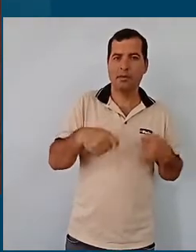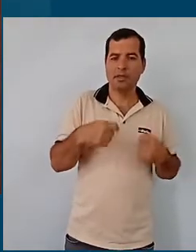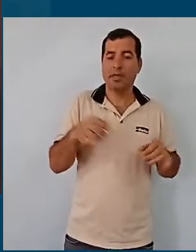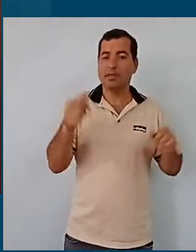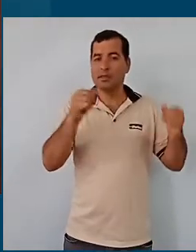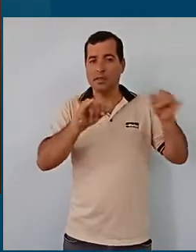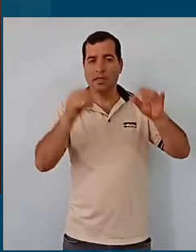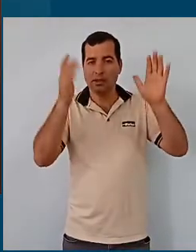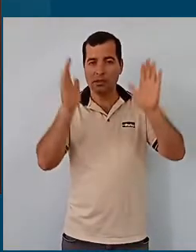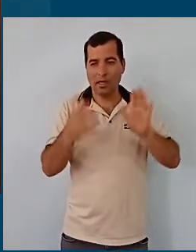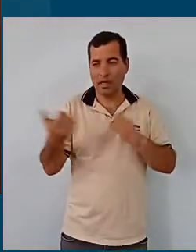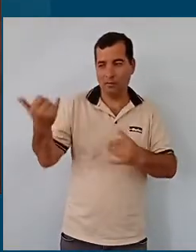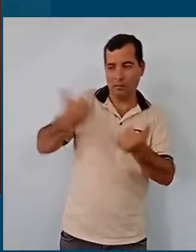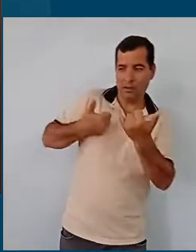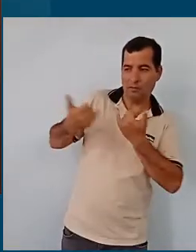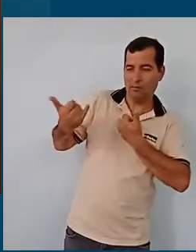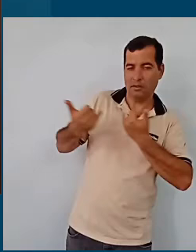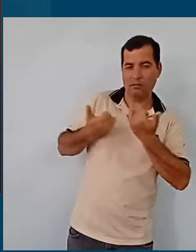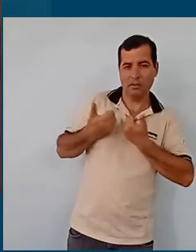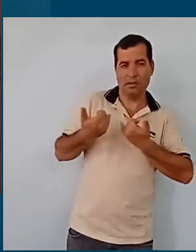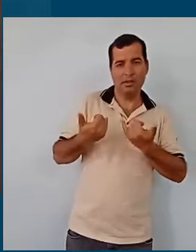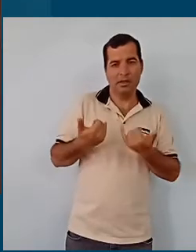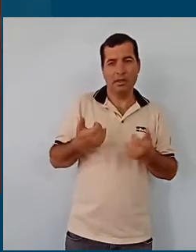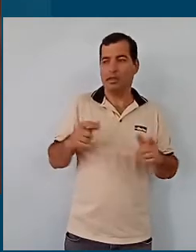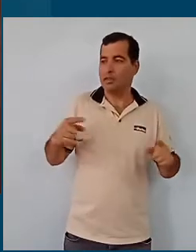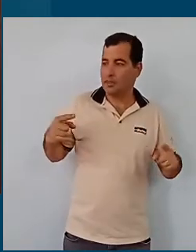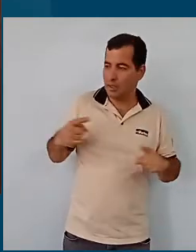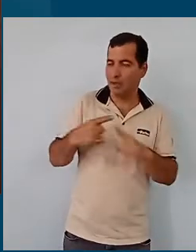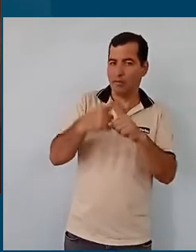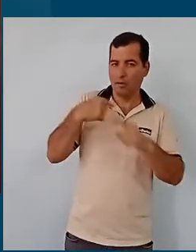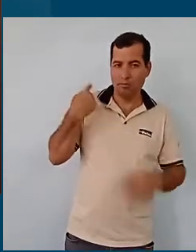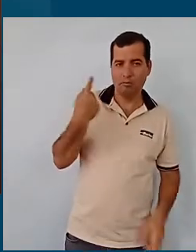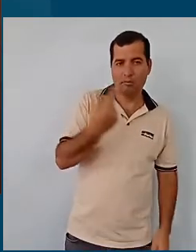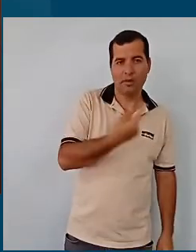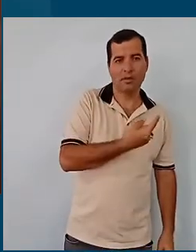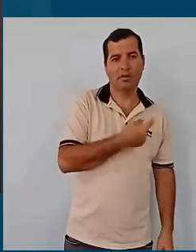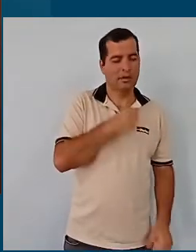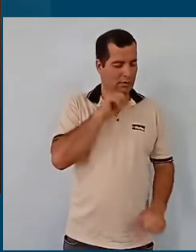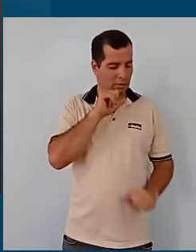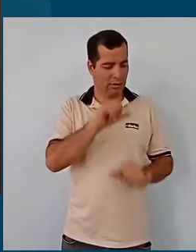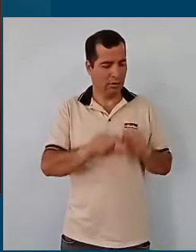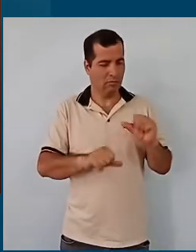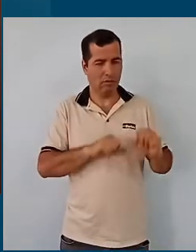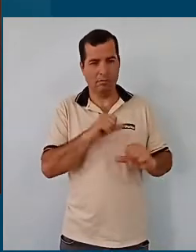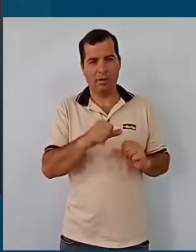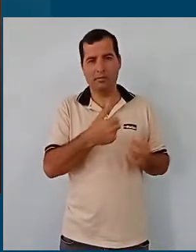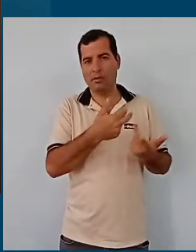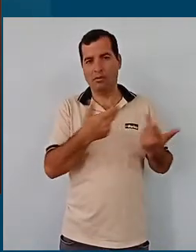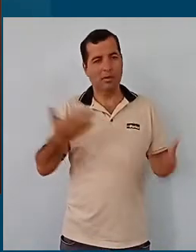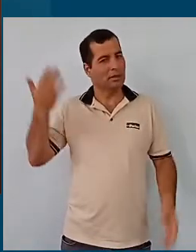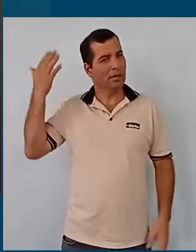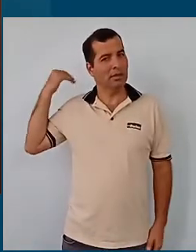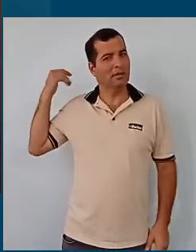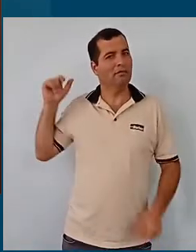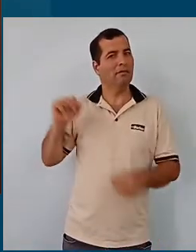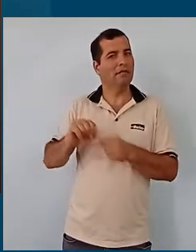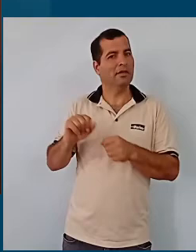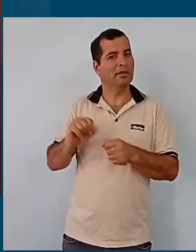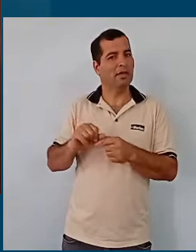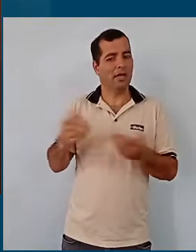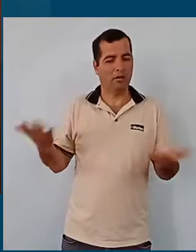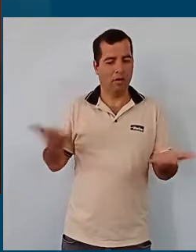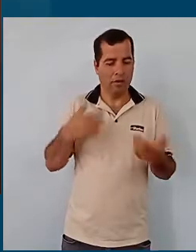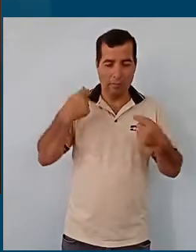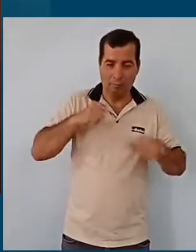ciência nos informa hoje e nos desafia a transformar tudo aquilo que a gente fazia na educação, tudo aquilo que se